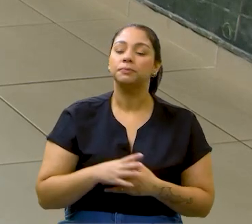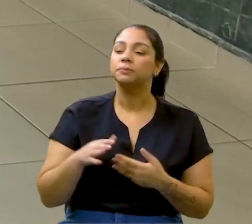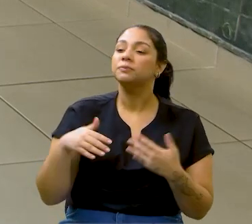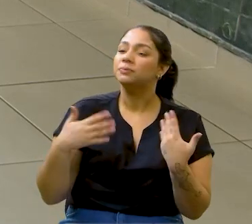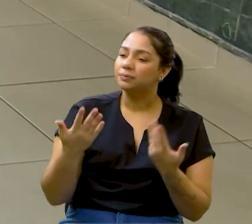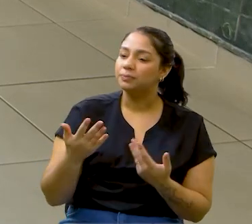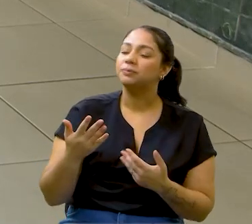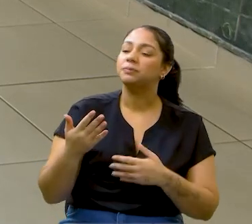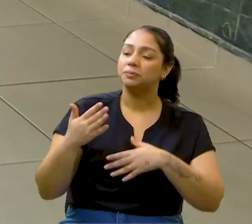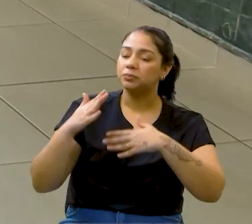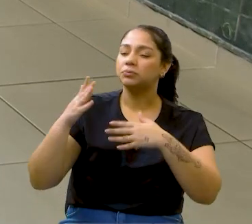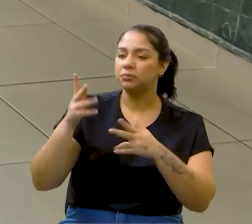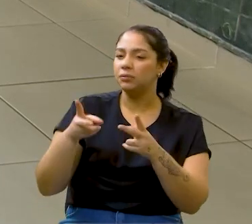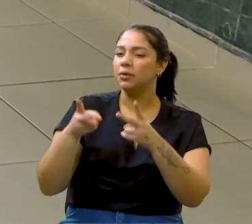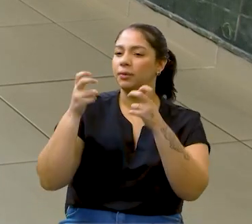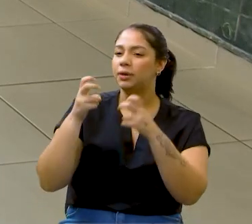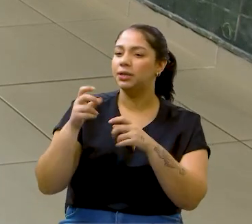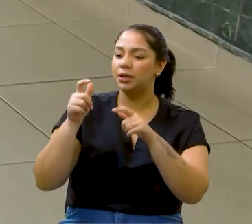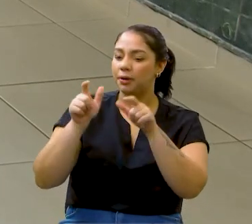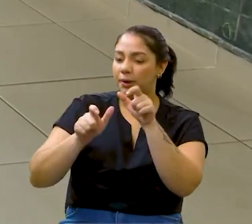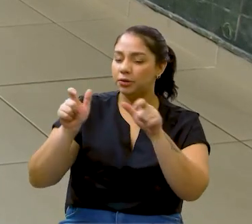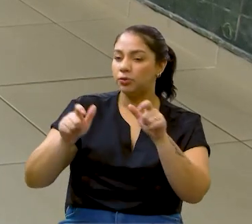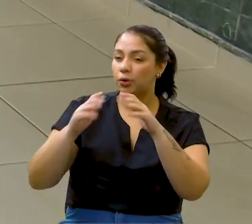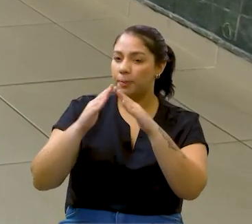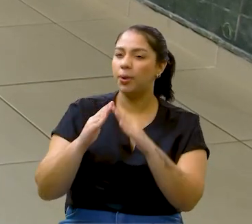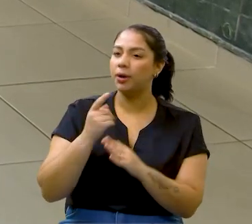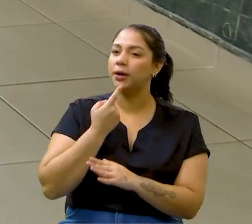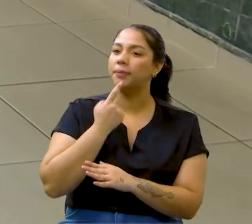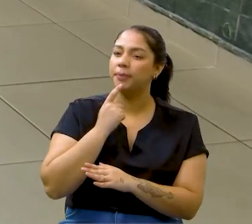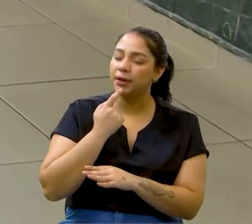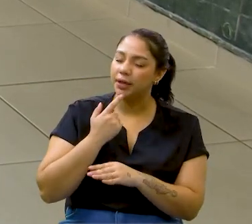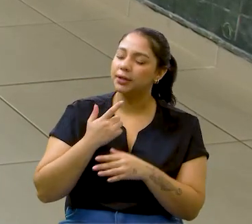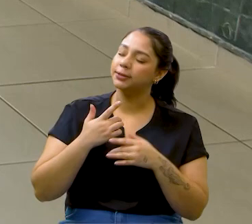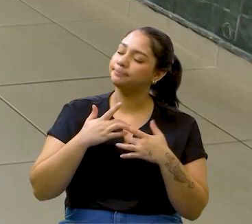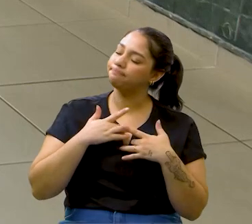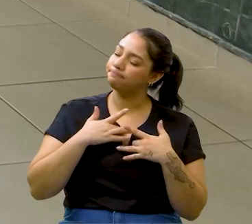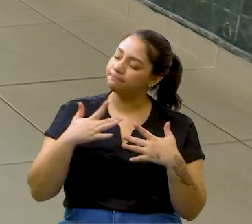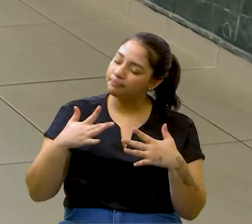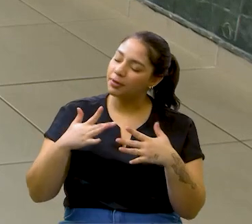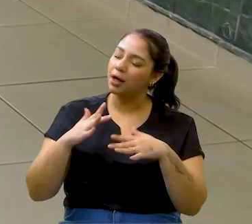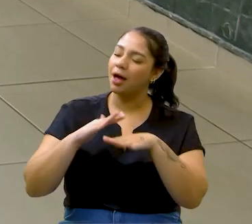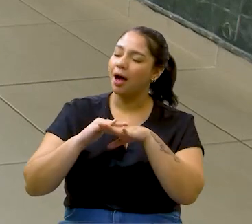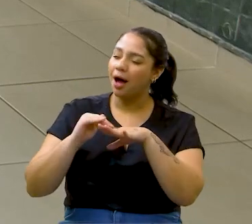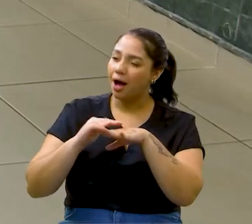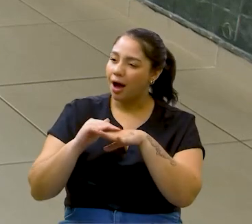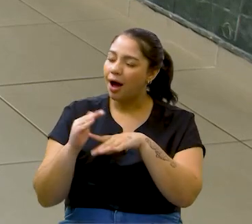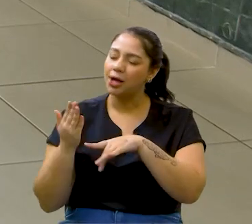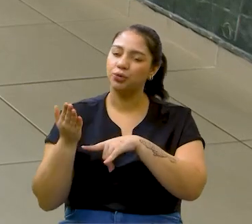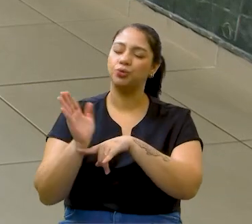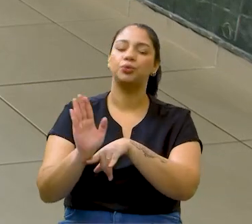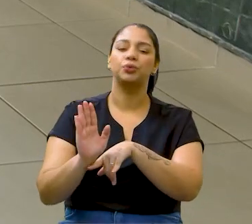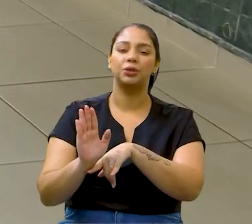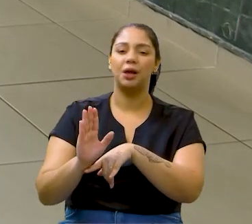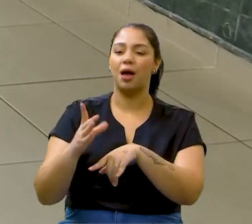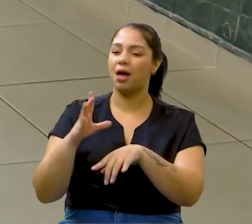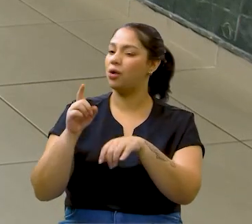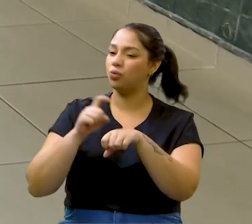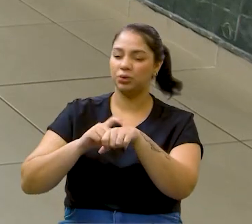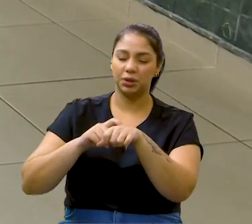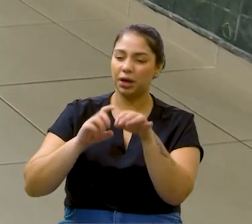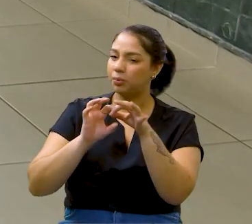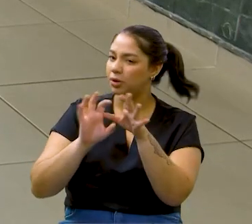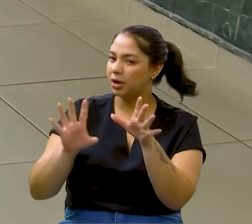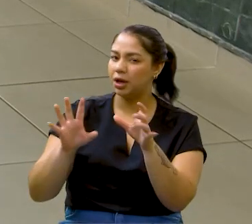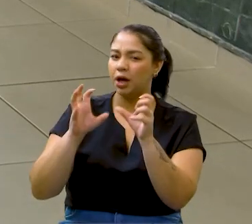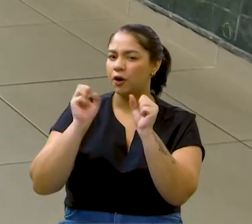campineiro é muito caridoso, assim, muito Sim. de ajudar. O pessoal sempre se coloca voluntários do seu tempo, da sua